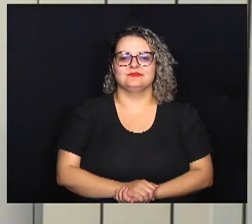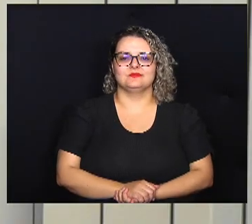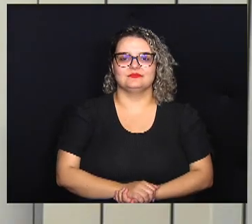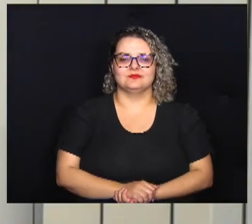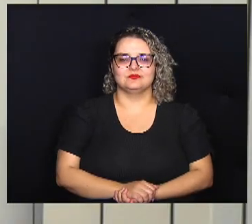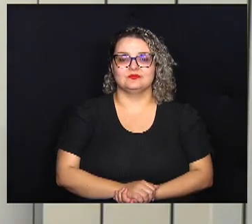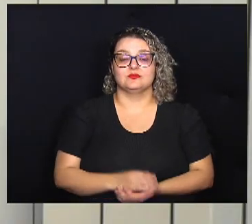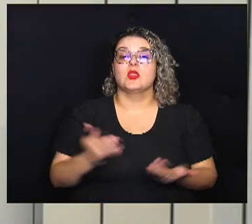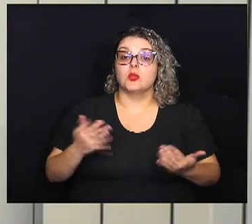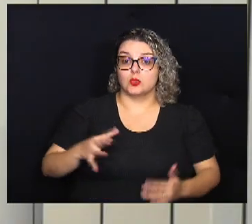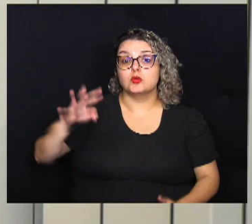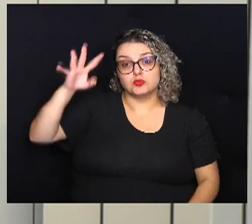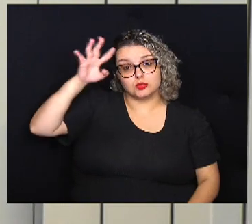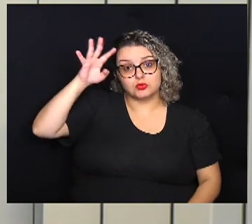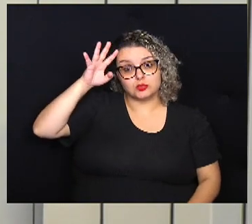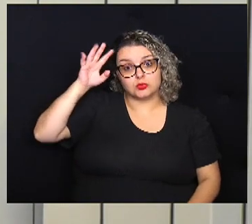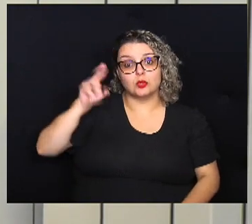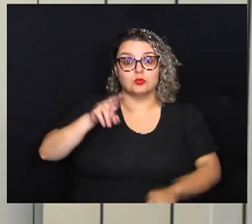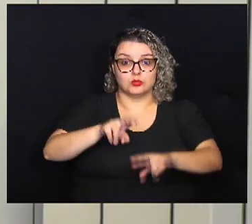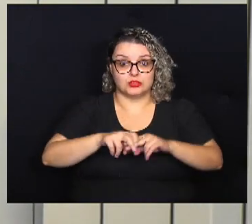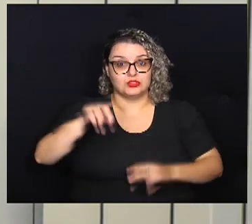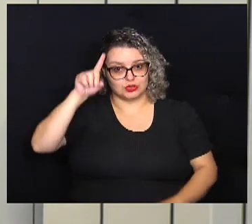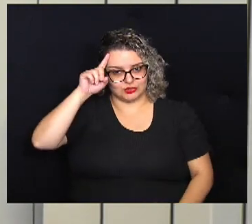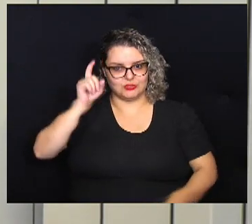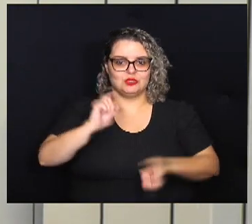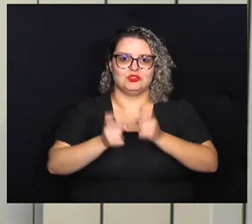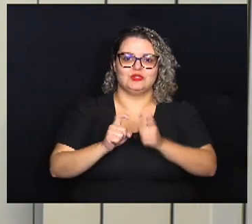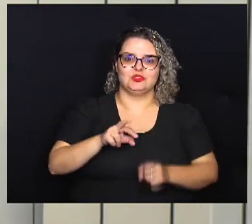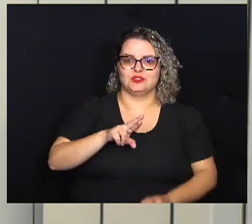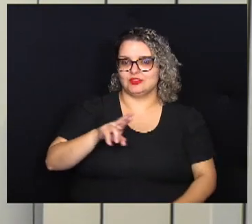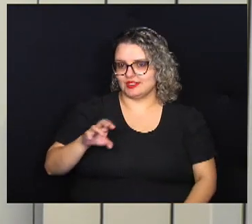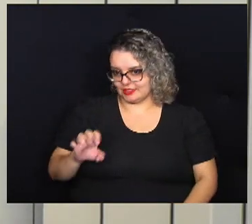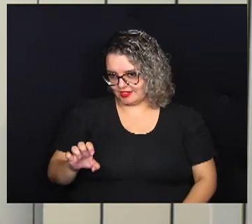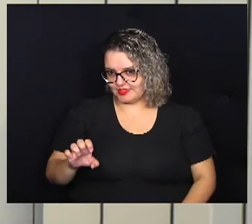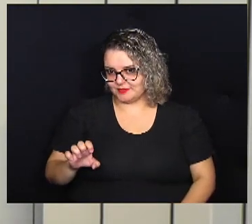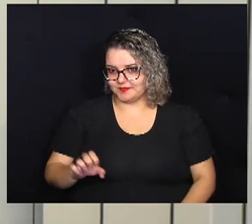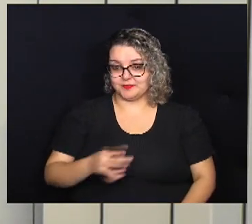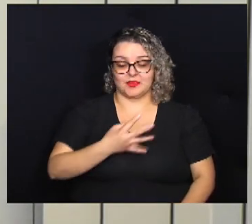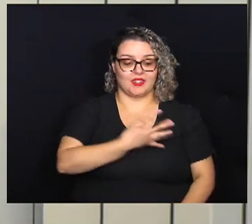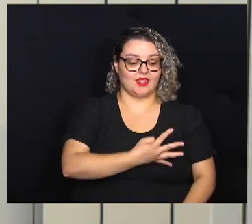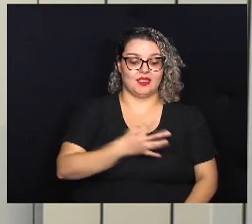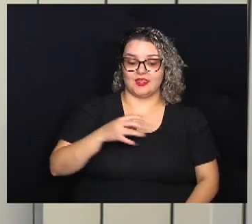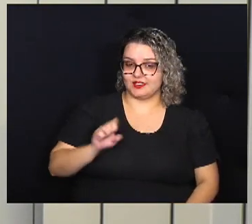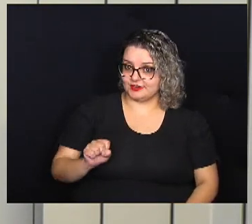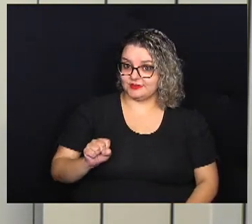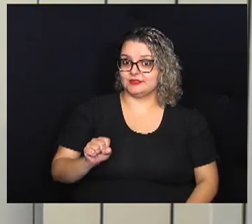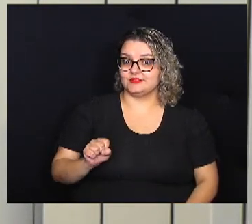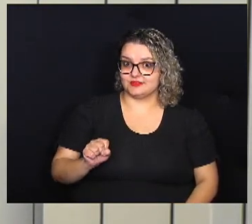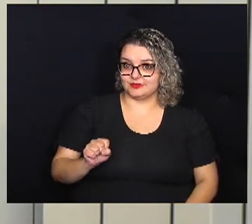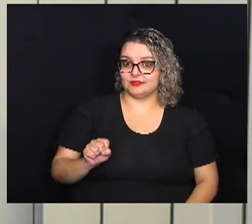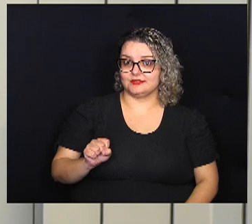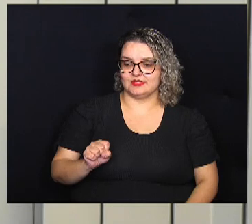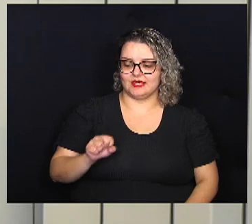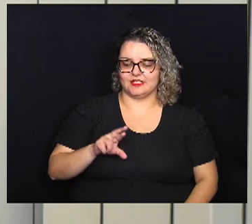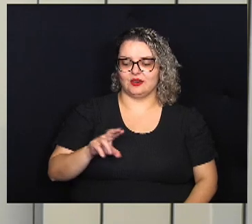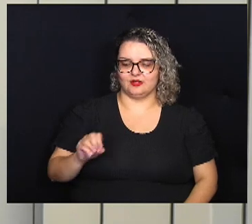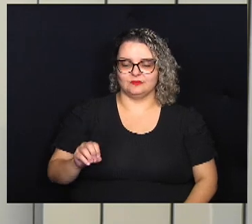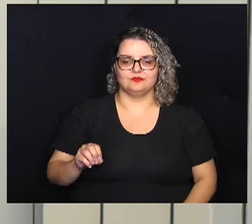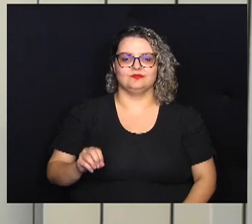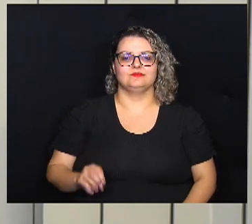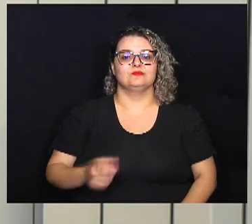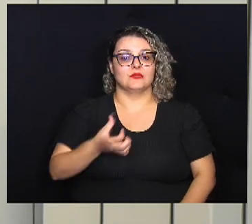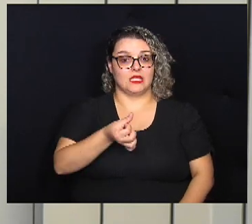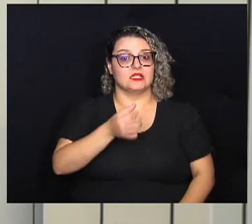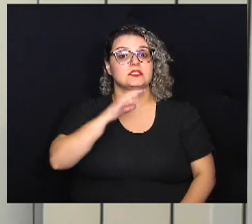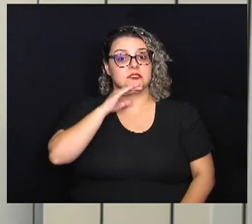E hoje é quarta-feira, portanto, é dia de reunião ordinária, a 48ª do ano. A partir das 6 horas da